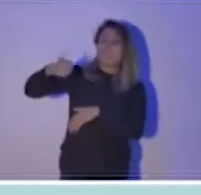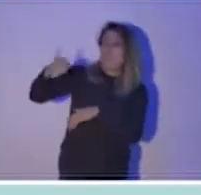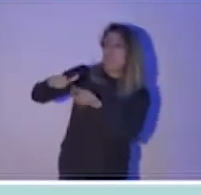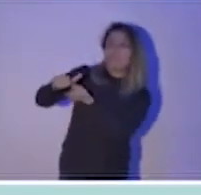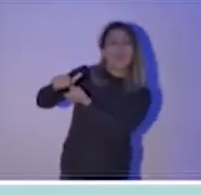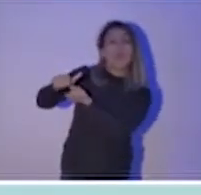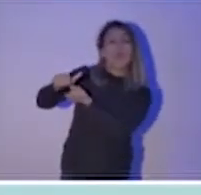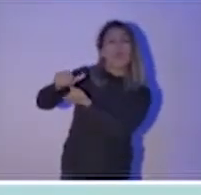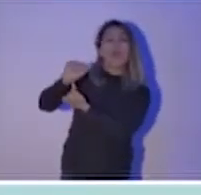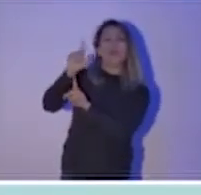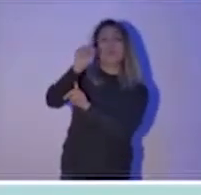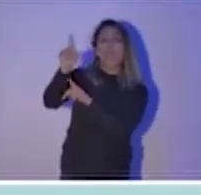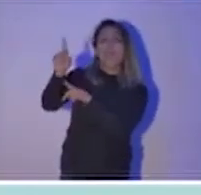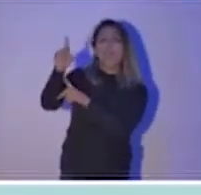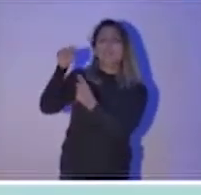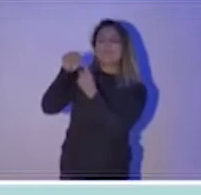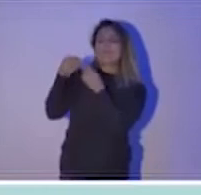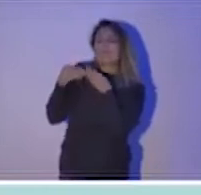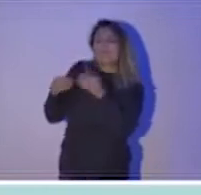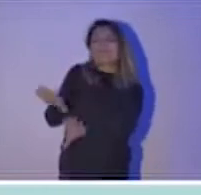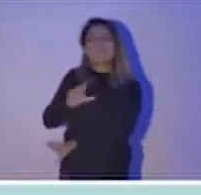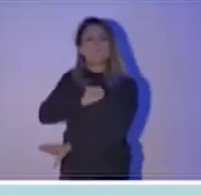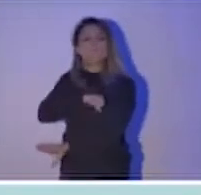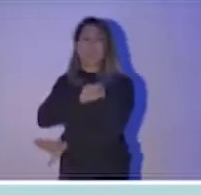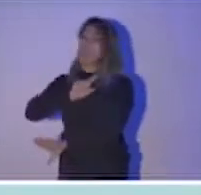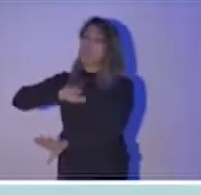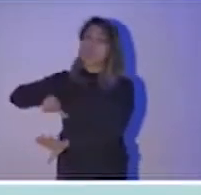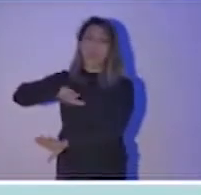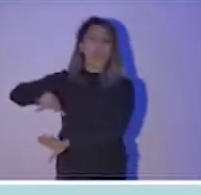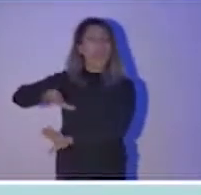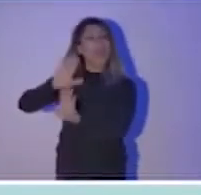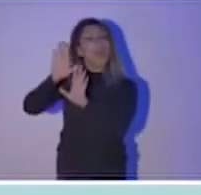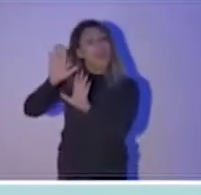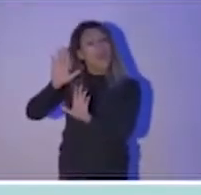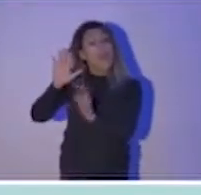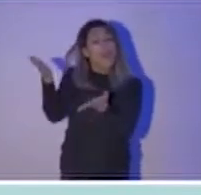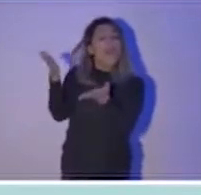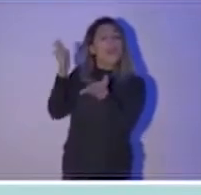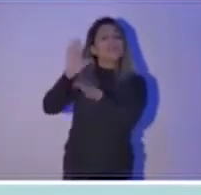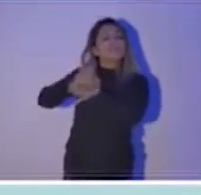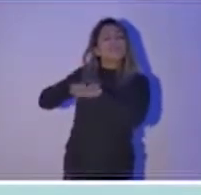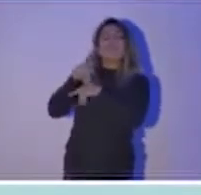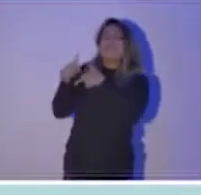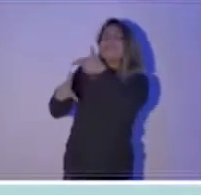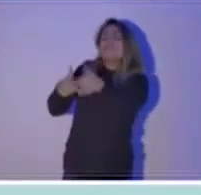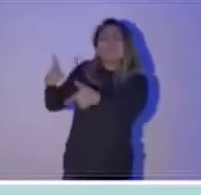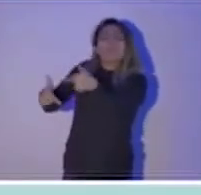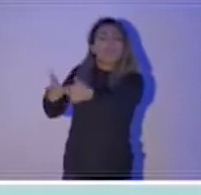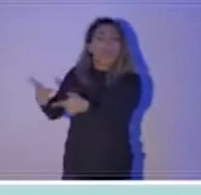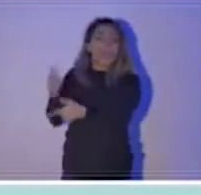é a bússola. Então, eu não vou treinar o aluno para fazer a avaliação do Saeb, gente, pelo amor de